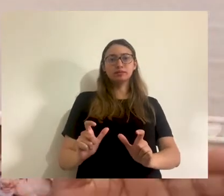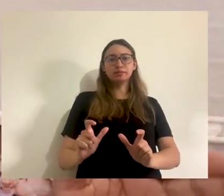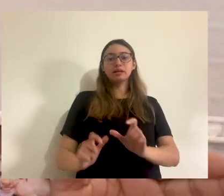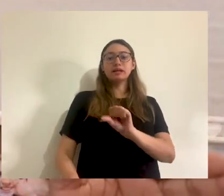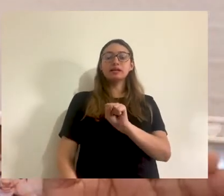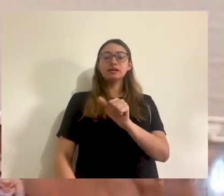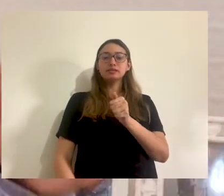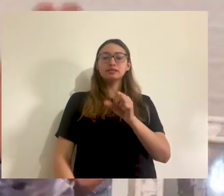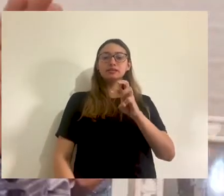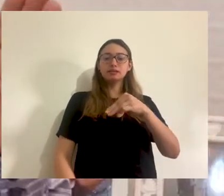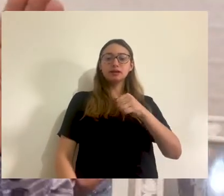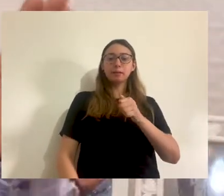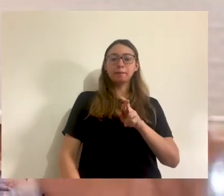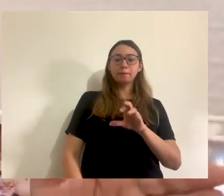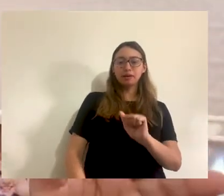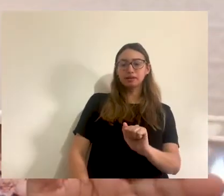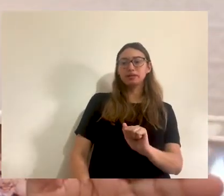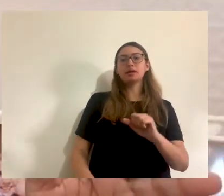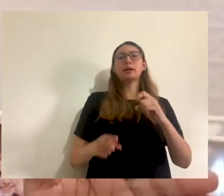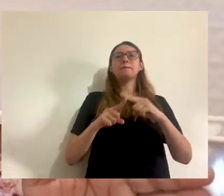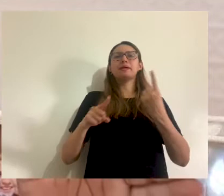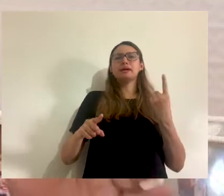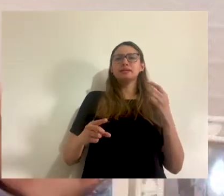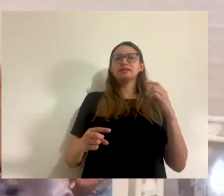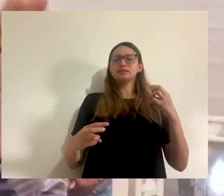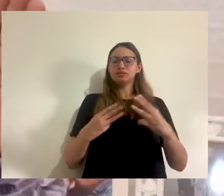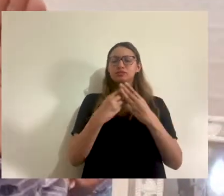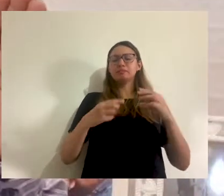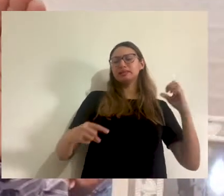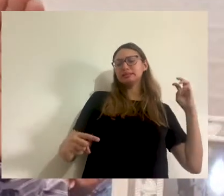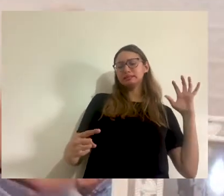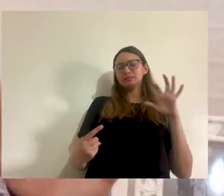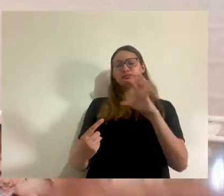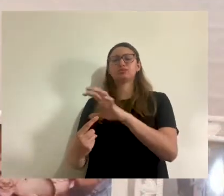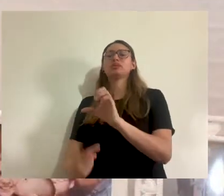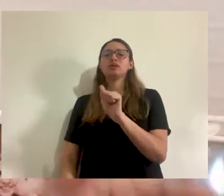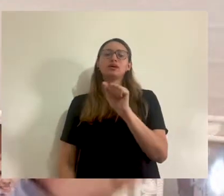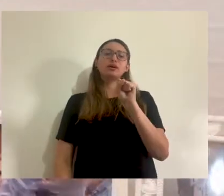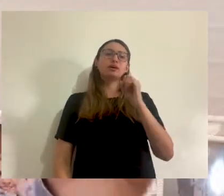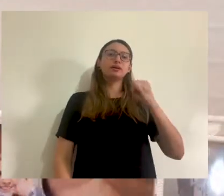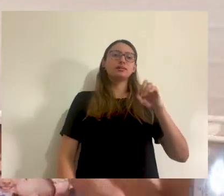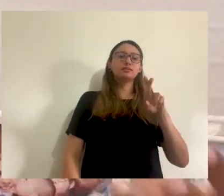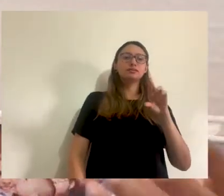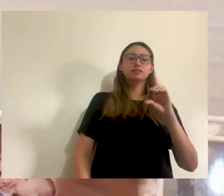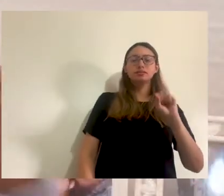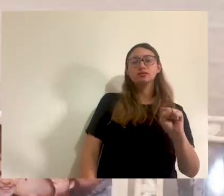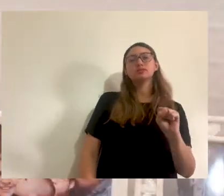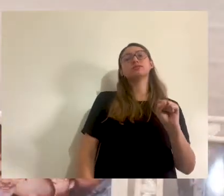também eram judeus, mas eles foram dominados pelos assírios e acabaram se aculturando, ou seja, eles